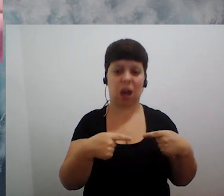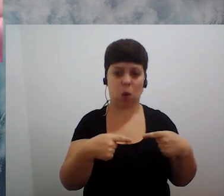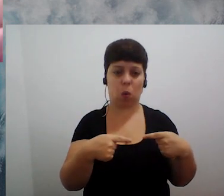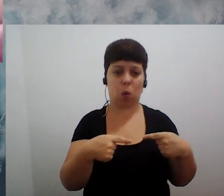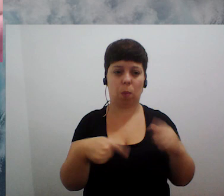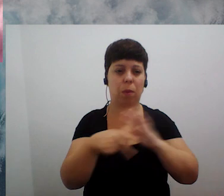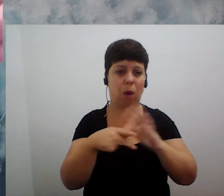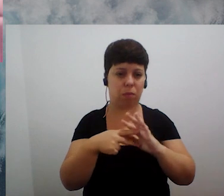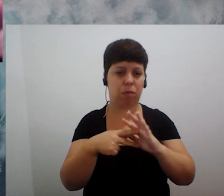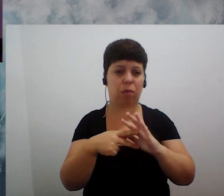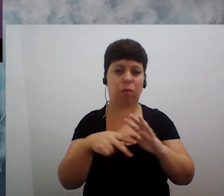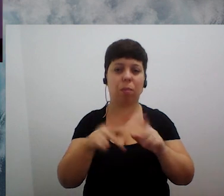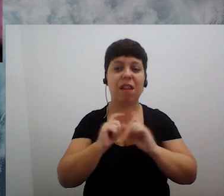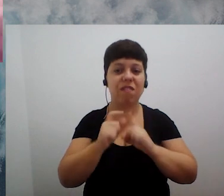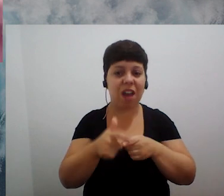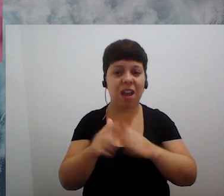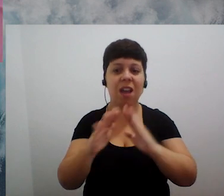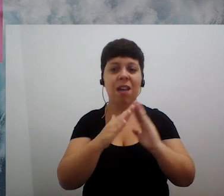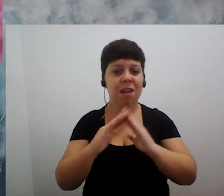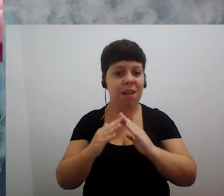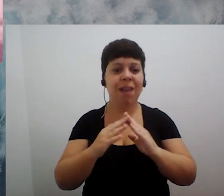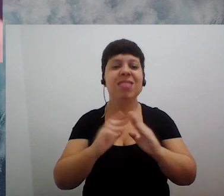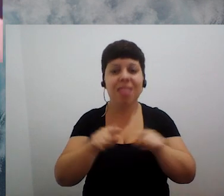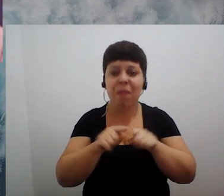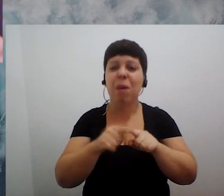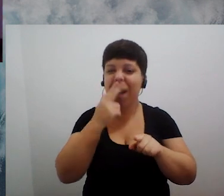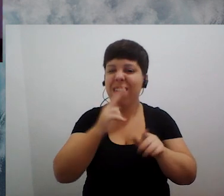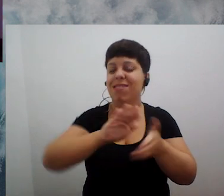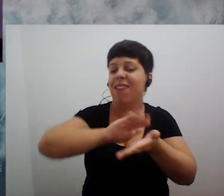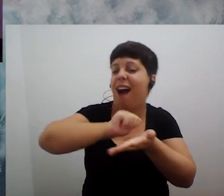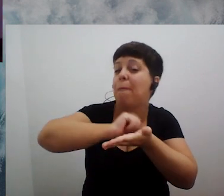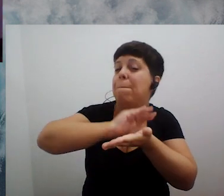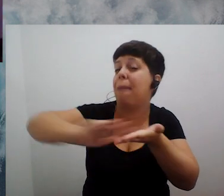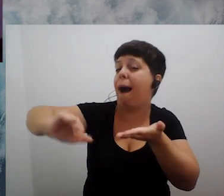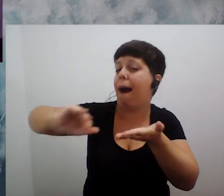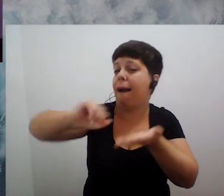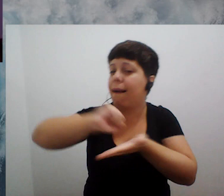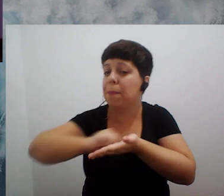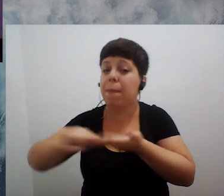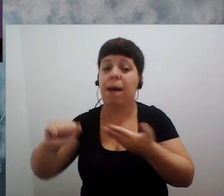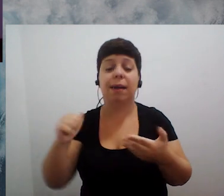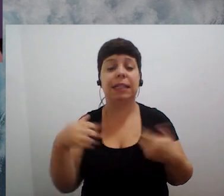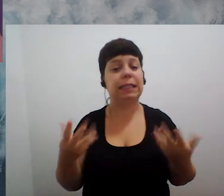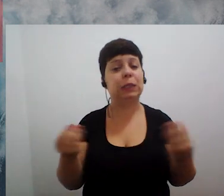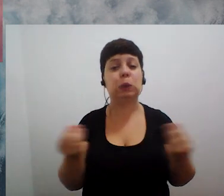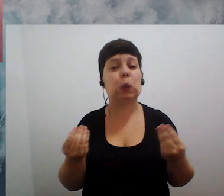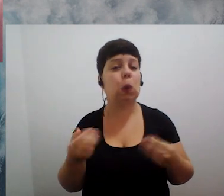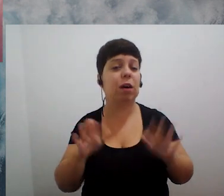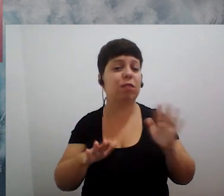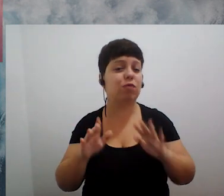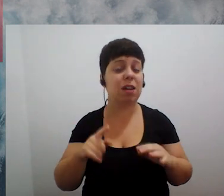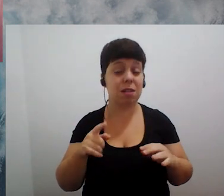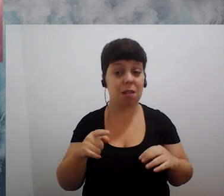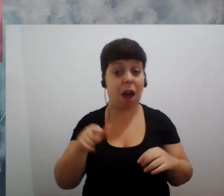discussões ambientais no âmbito da quebrada, no âmbito da periferia, no âmbito da favela, né? E de que forma, muitas